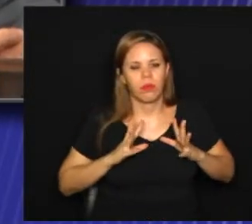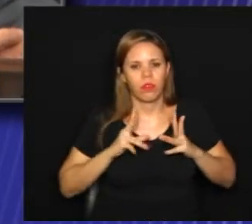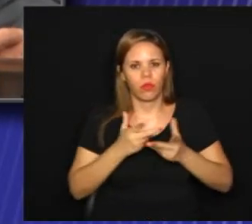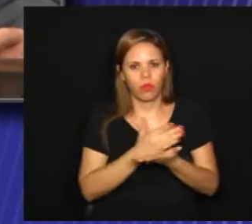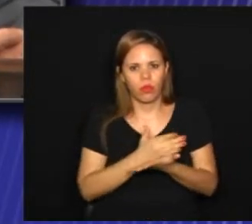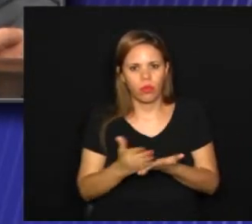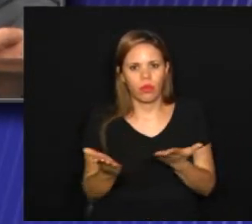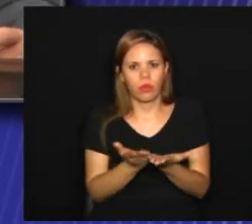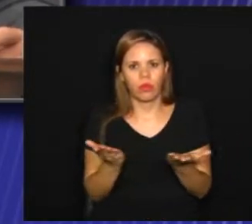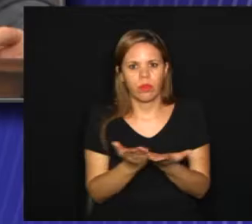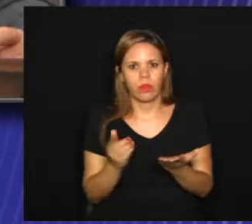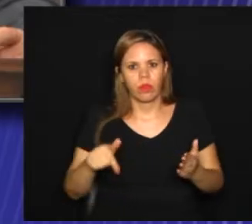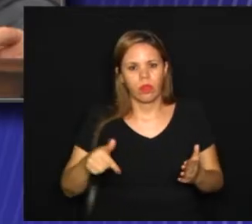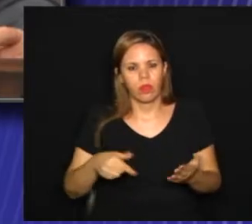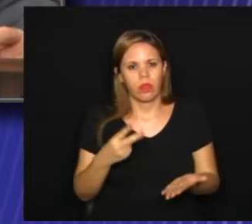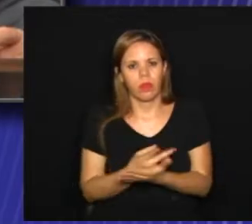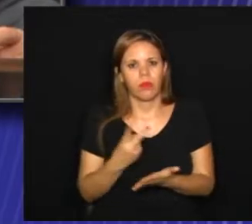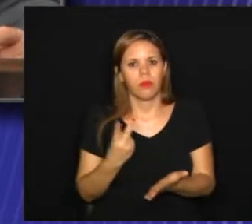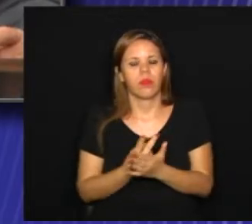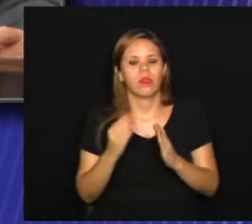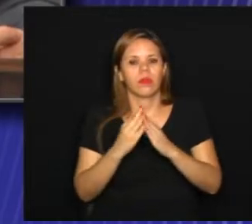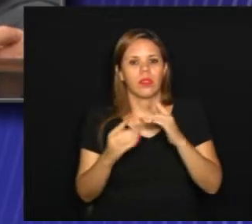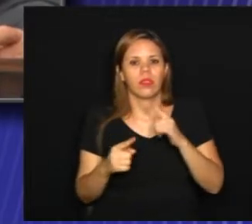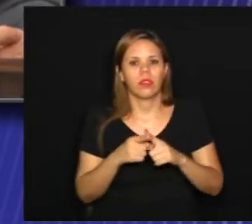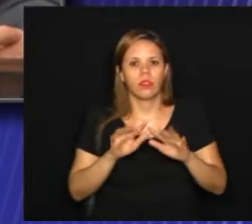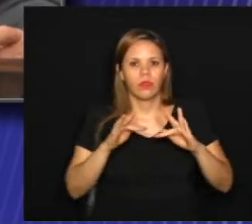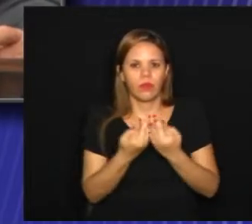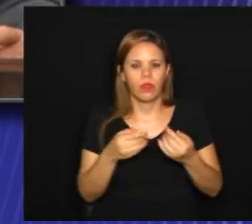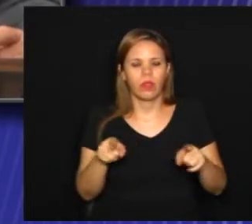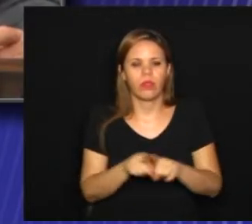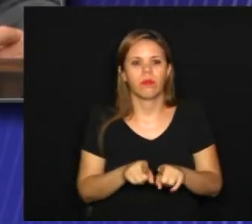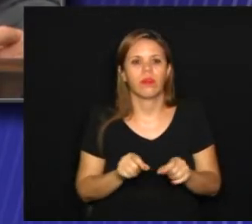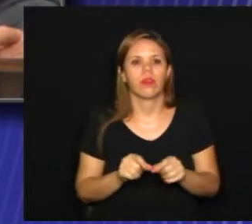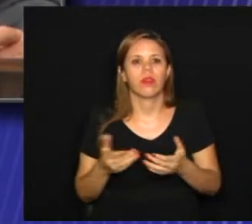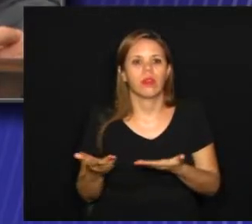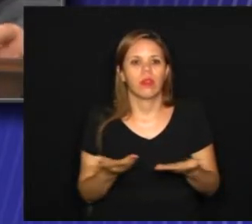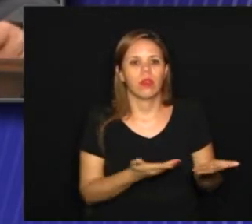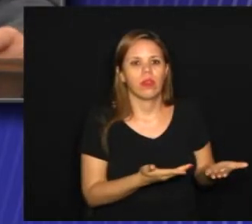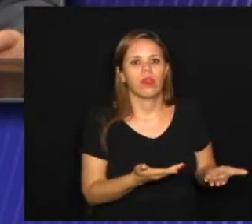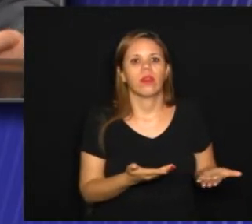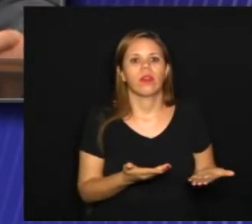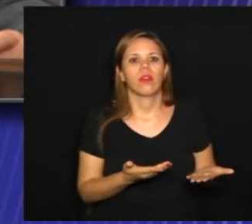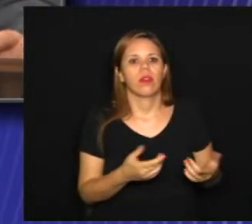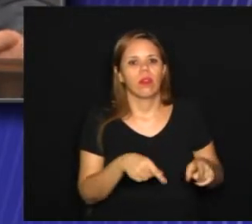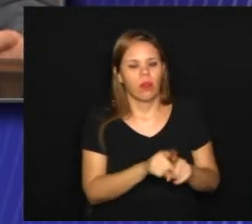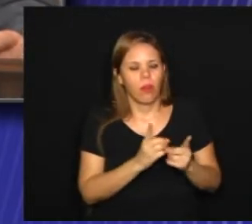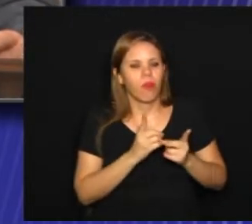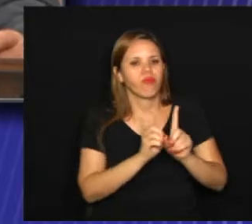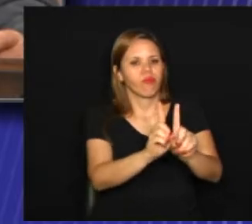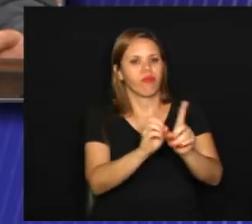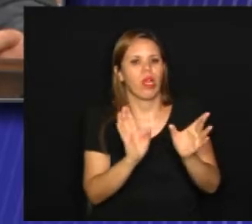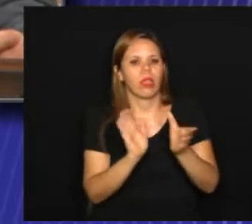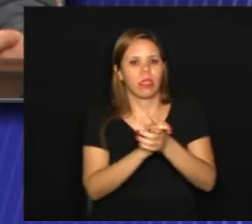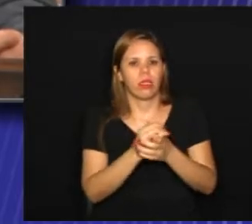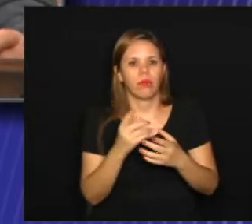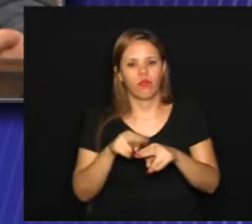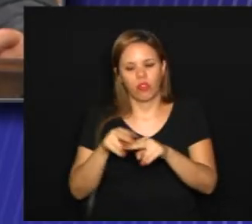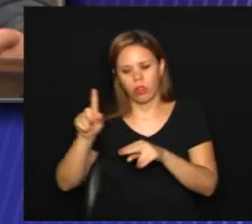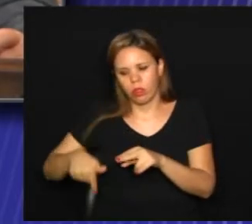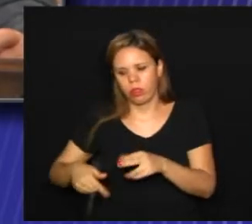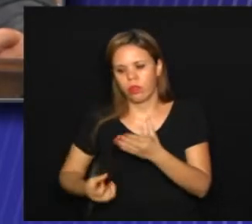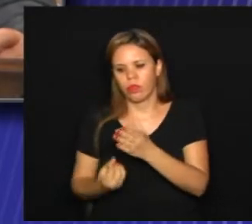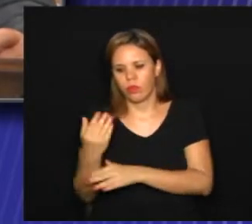cristã. Nessa mesma paróquia, seus pais receberam um matrimônio. Por isso, sua formação cristã se deu